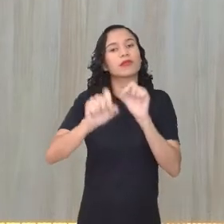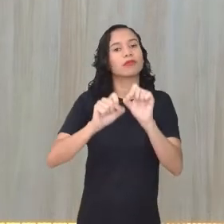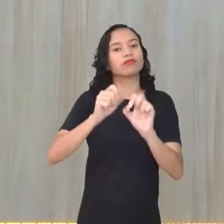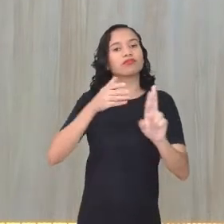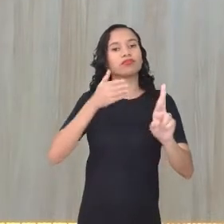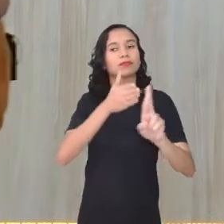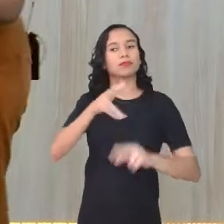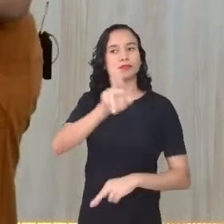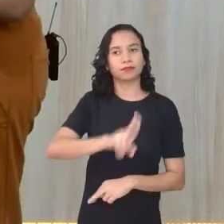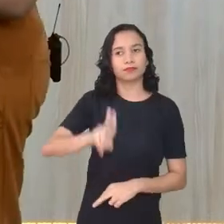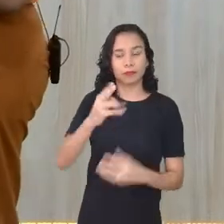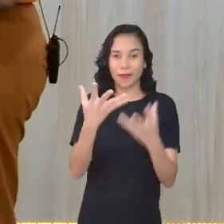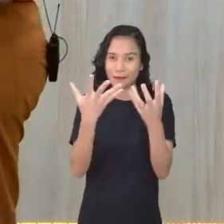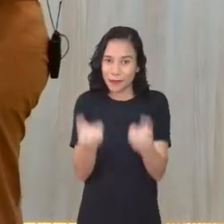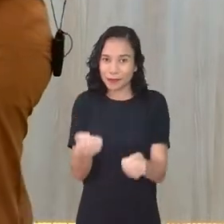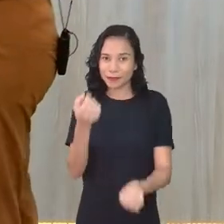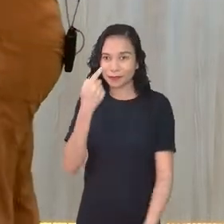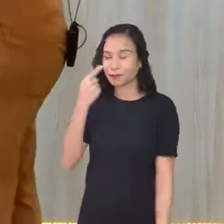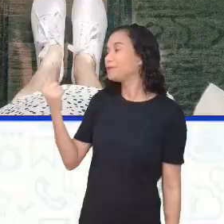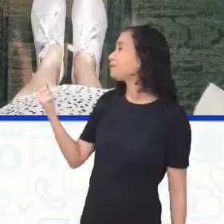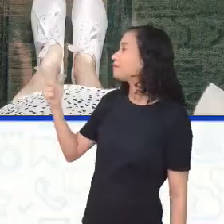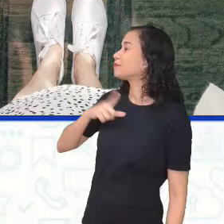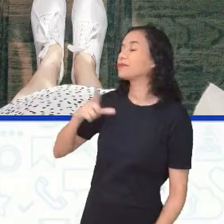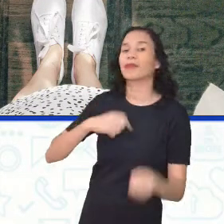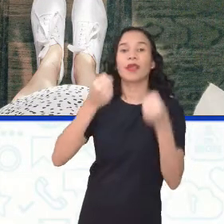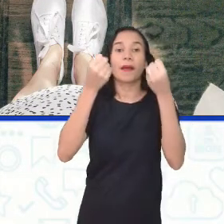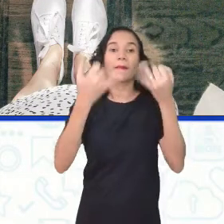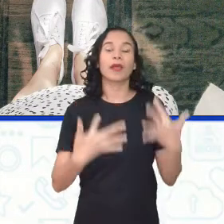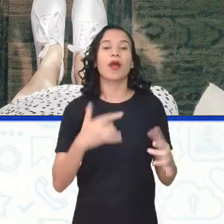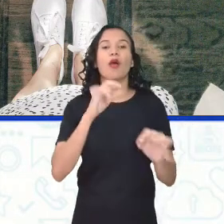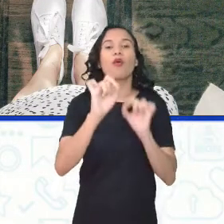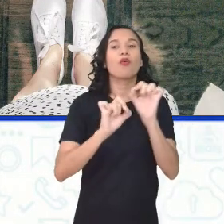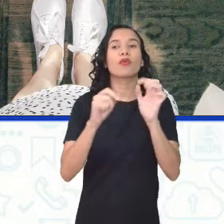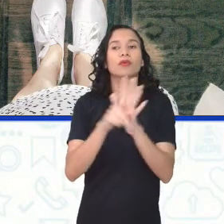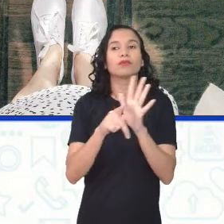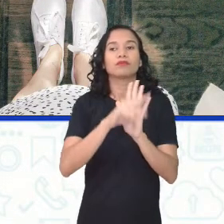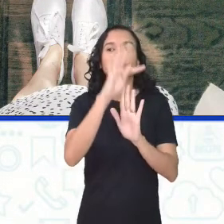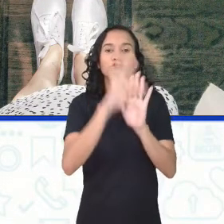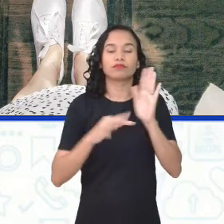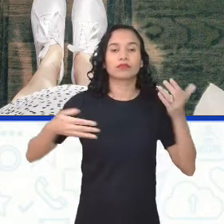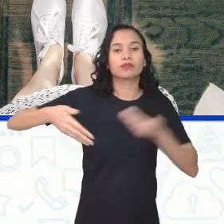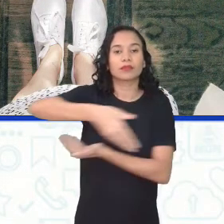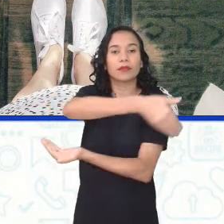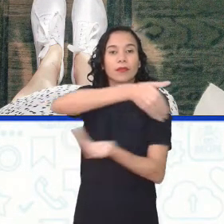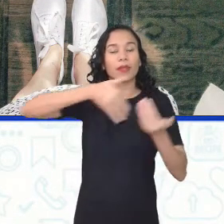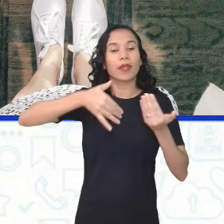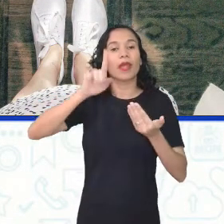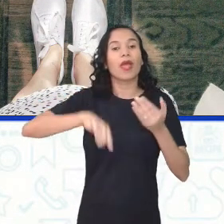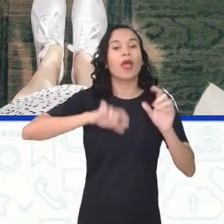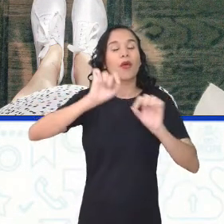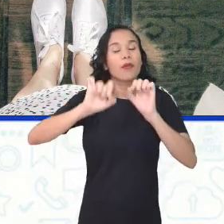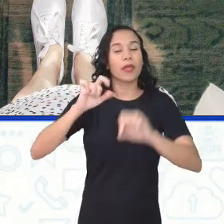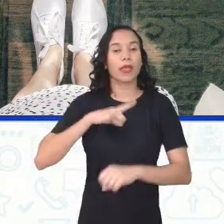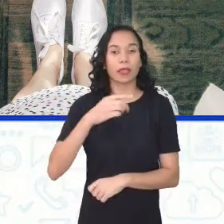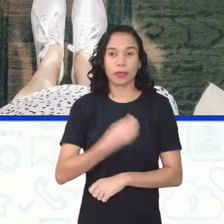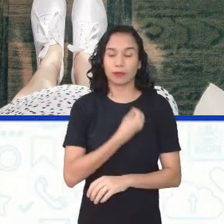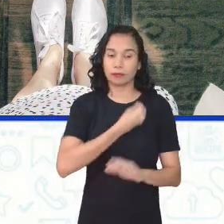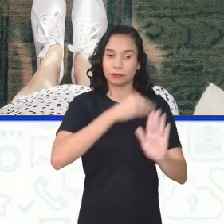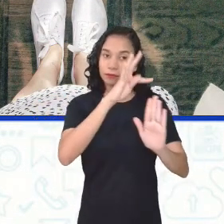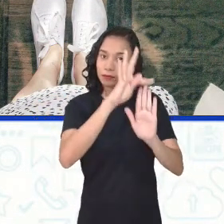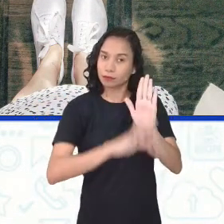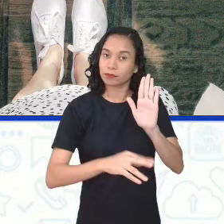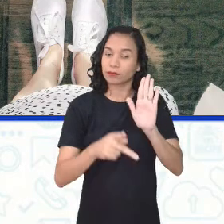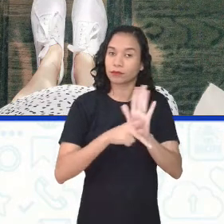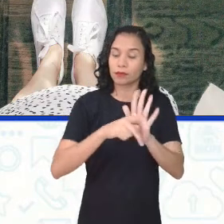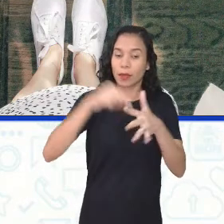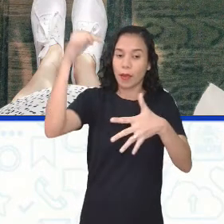referência. Bora lá? Para definir o que é intertextualidade, intertextualidade é a presença textual